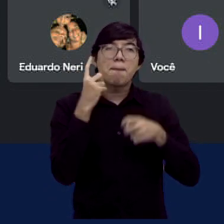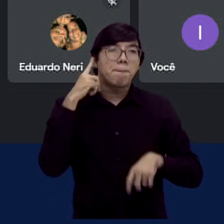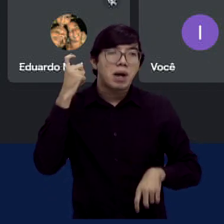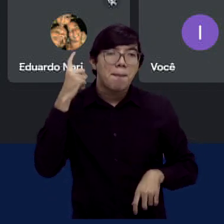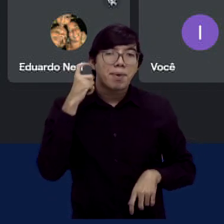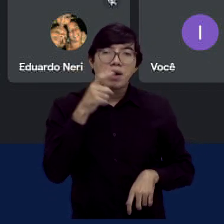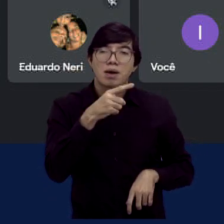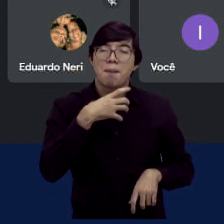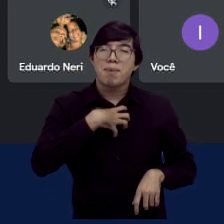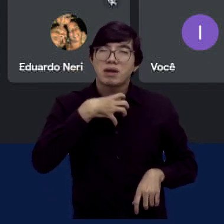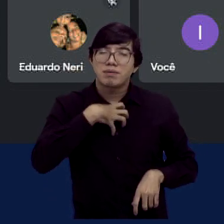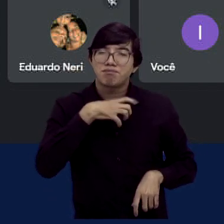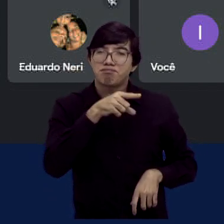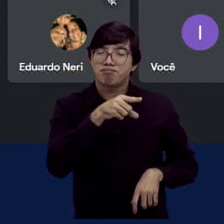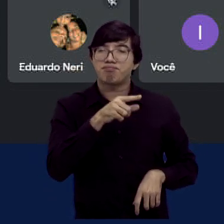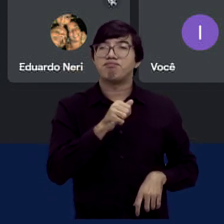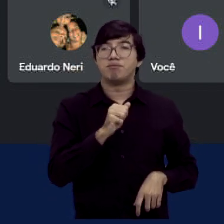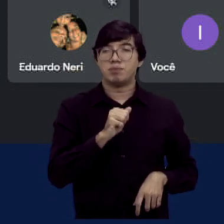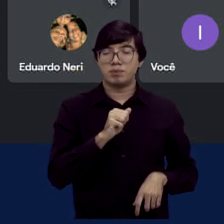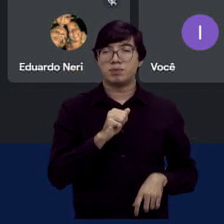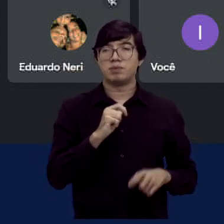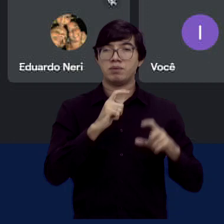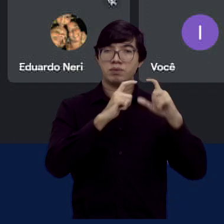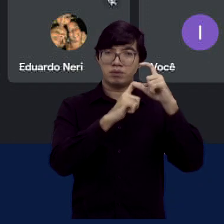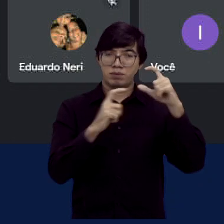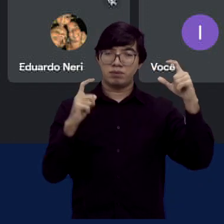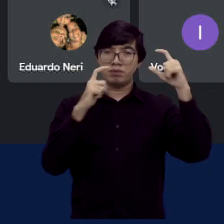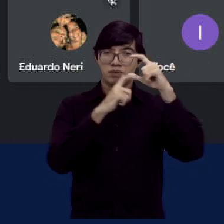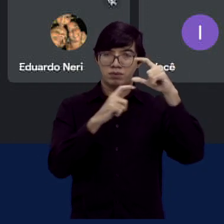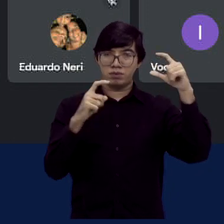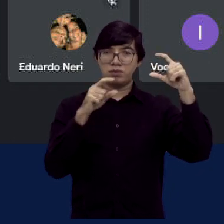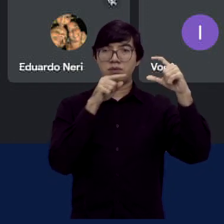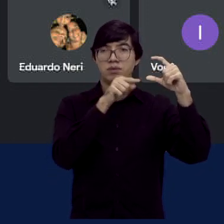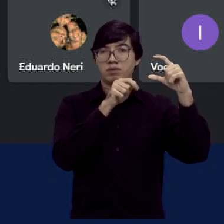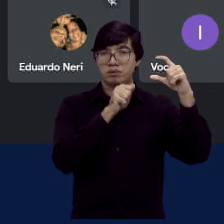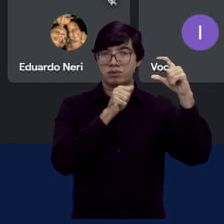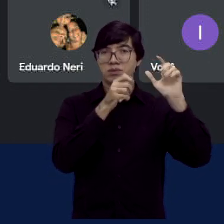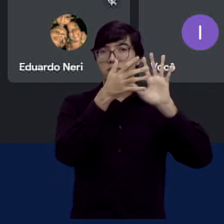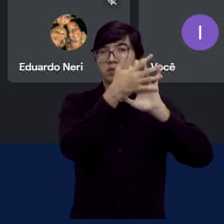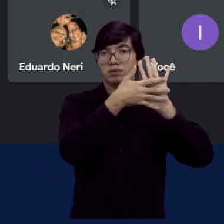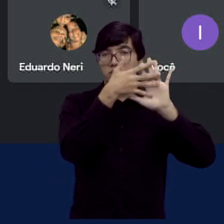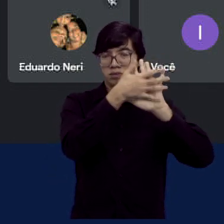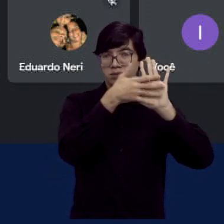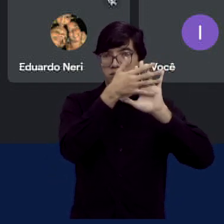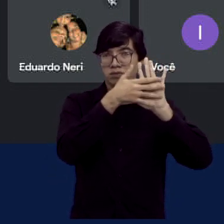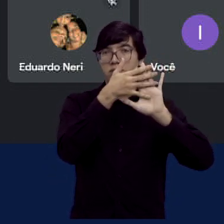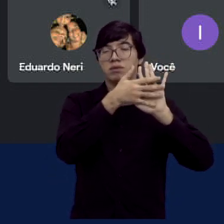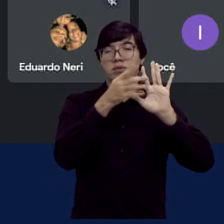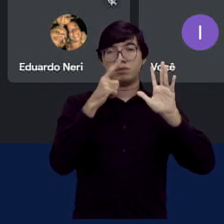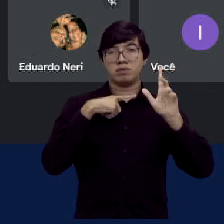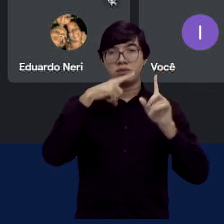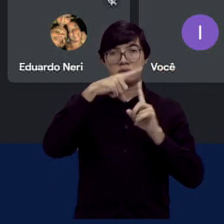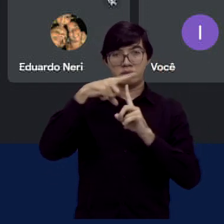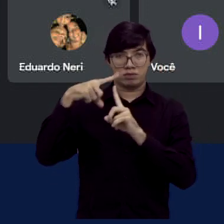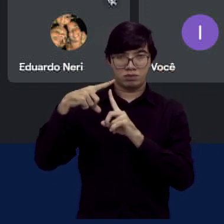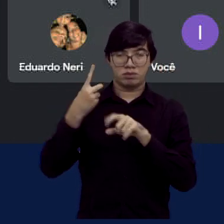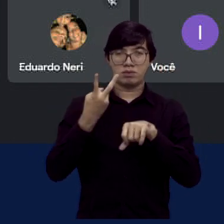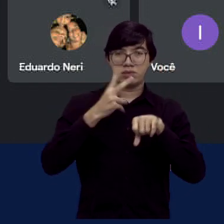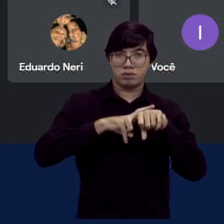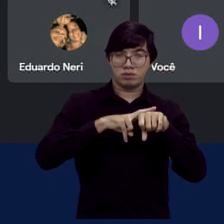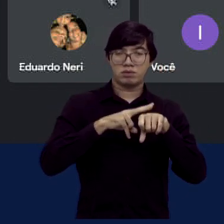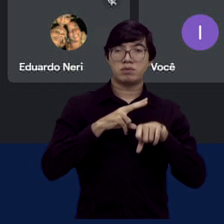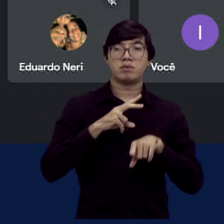é importante entender que texto em quadrinho possui essa dupla leitura. Mesmo que o texto esteja dentro do